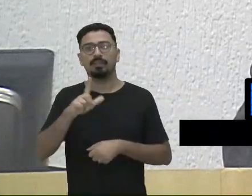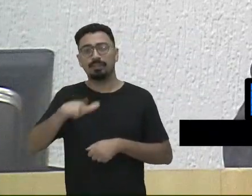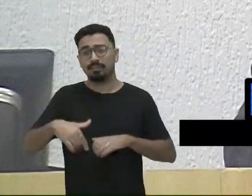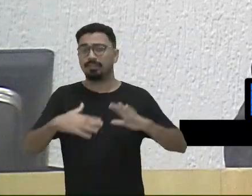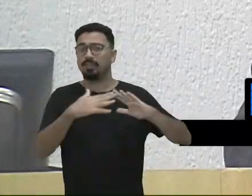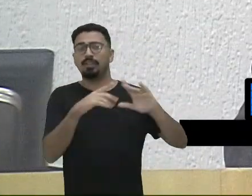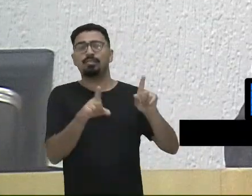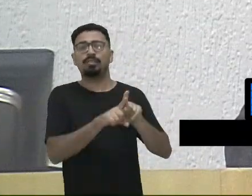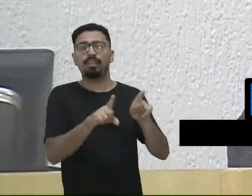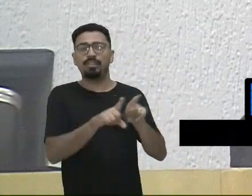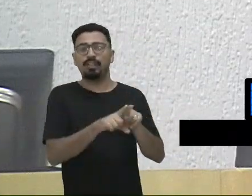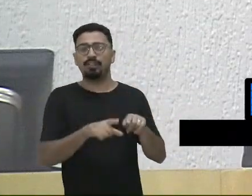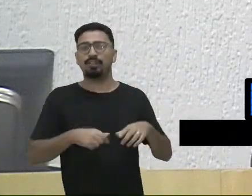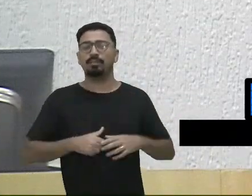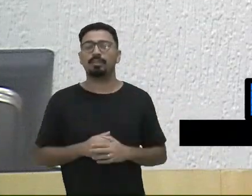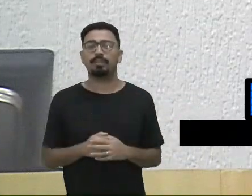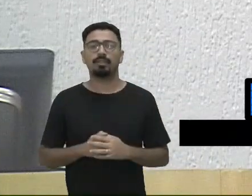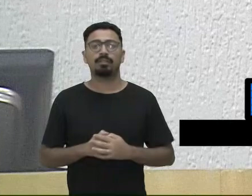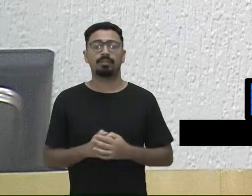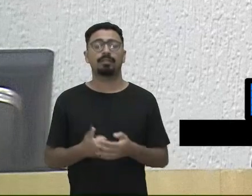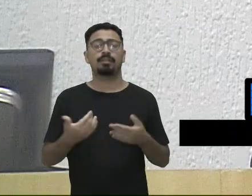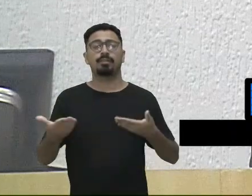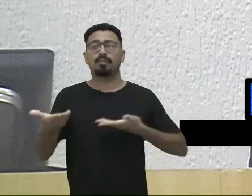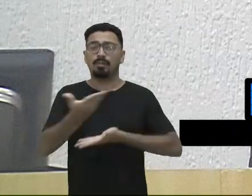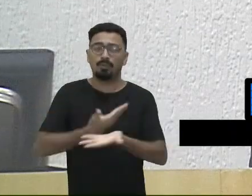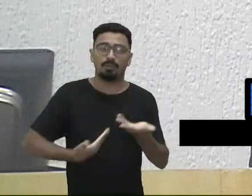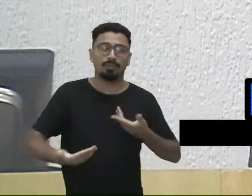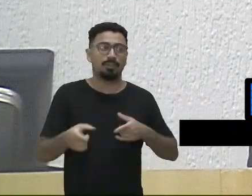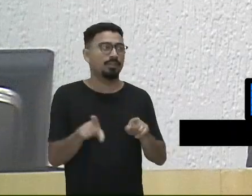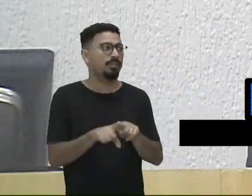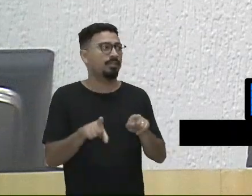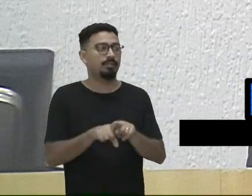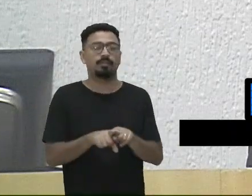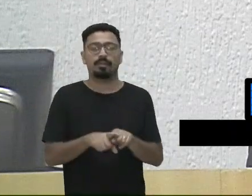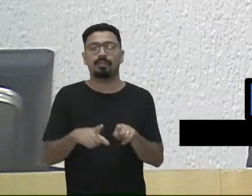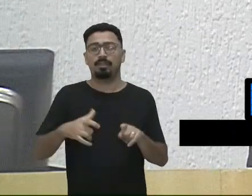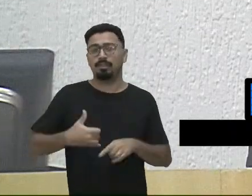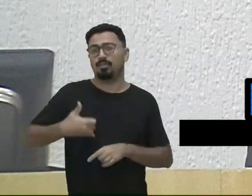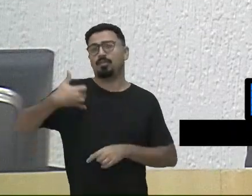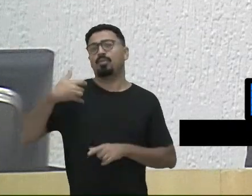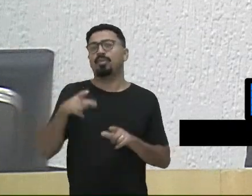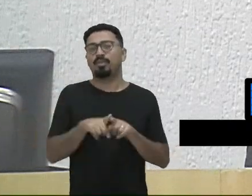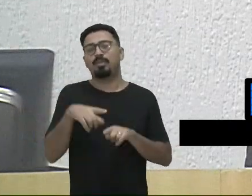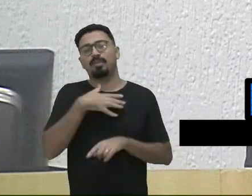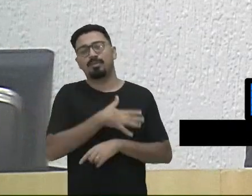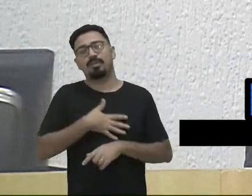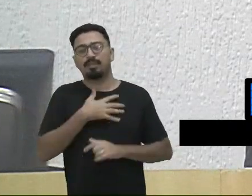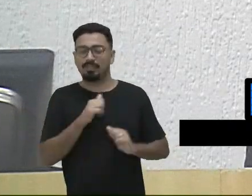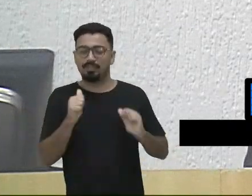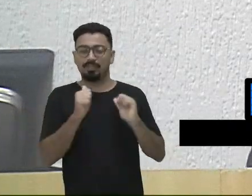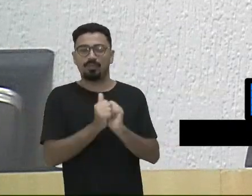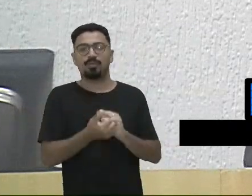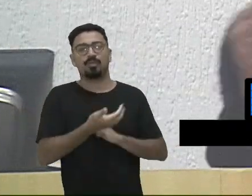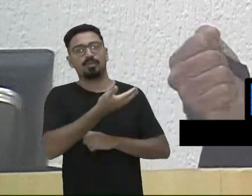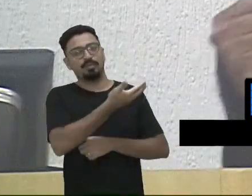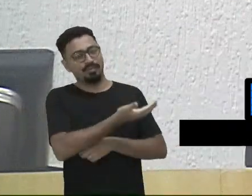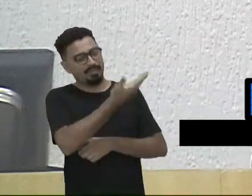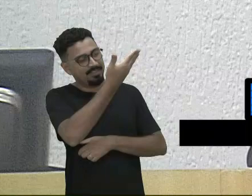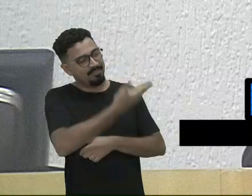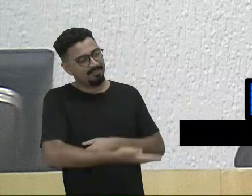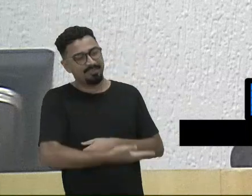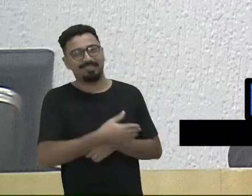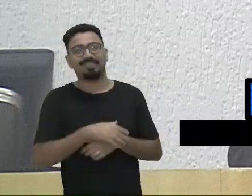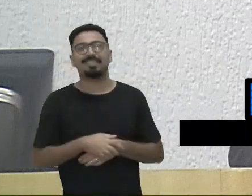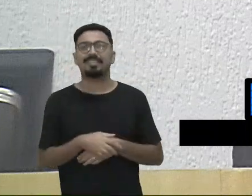casa. Também compartilho desse orgulho, desse prazer, tanto de estar aqui dividindo a mesa com Vossa